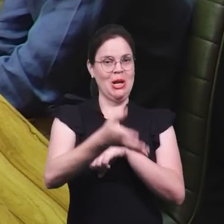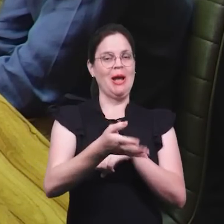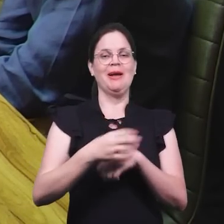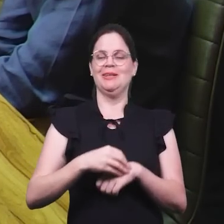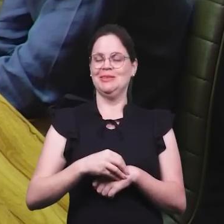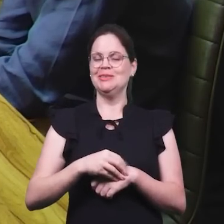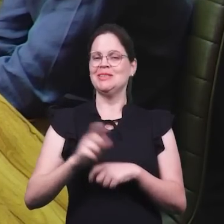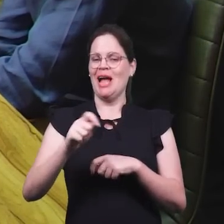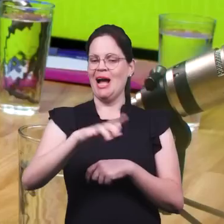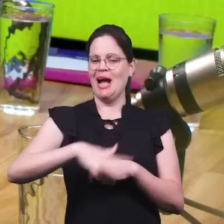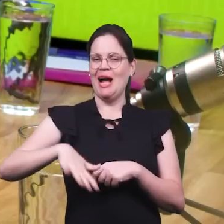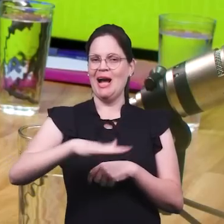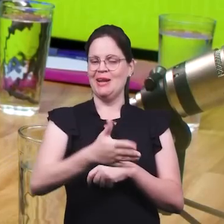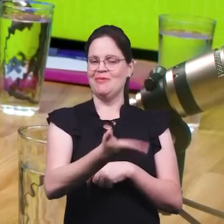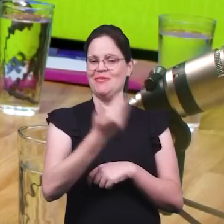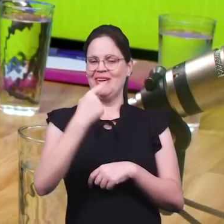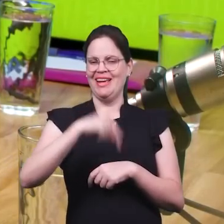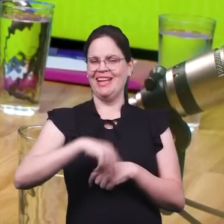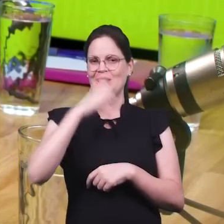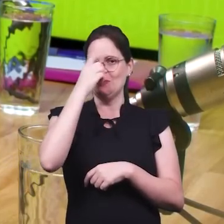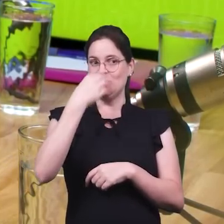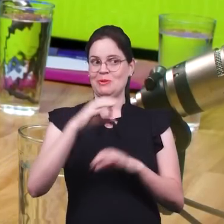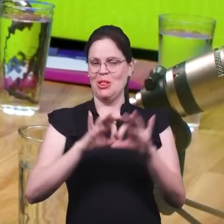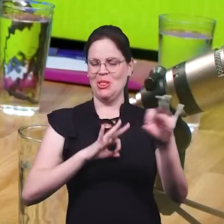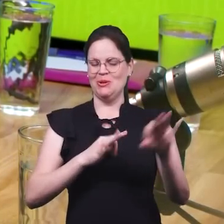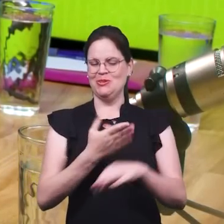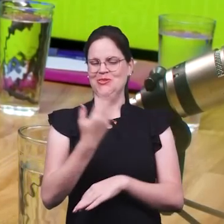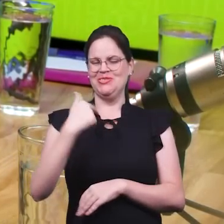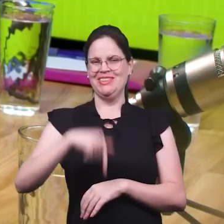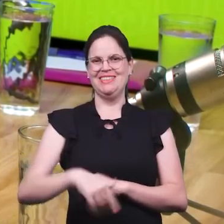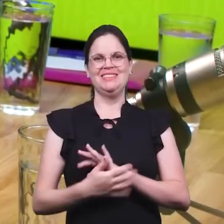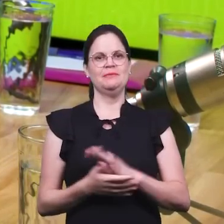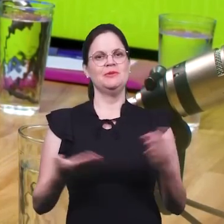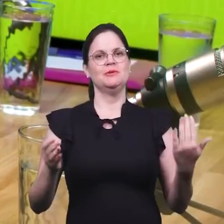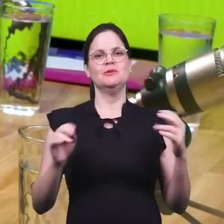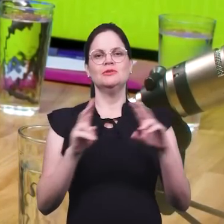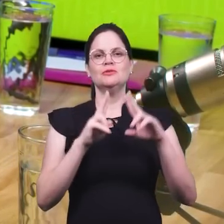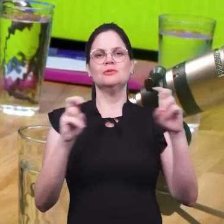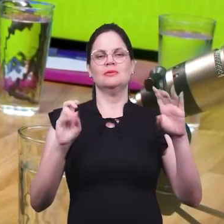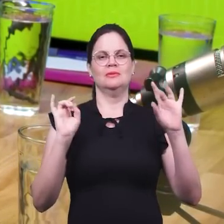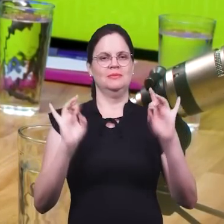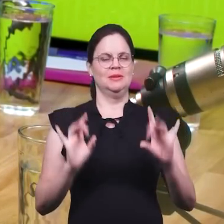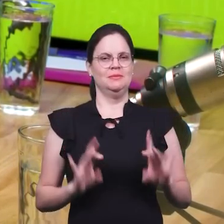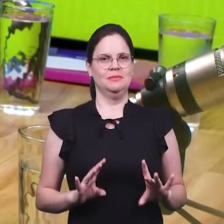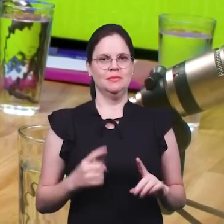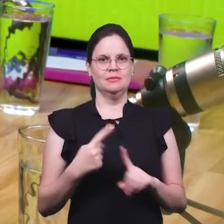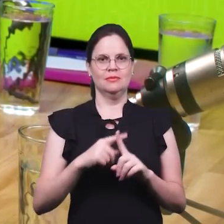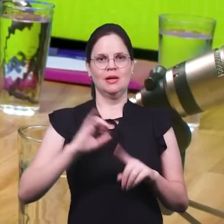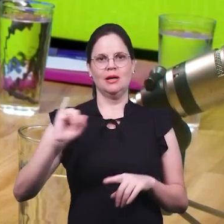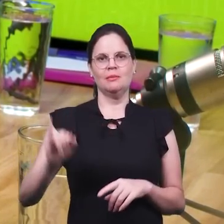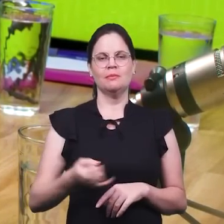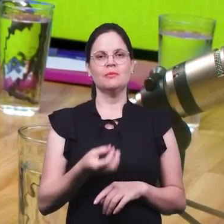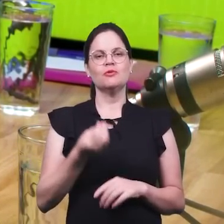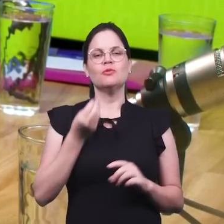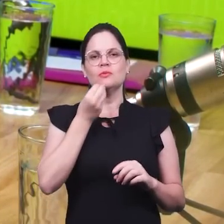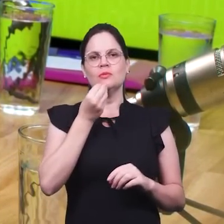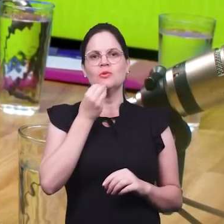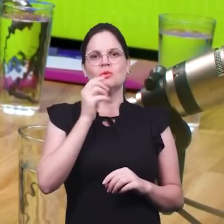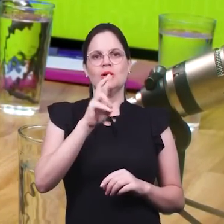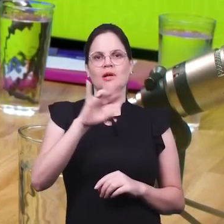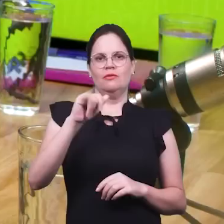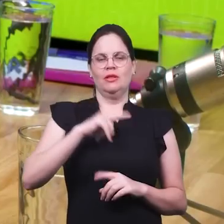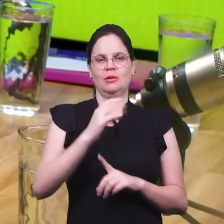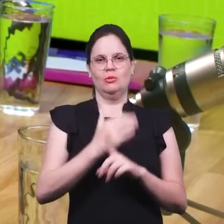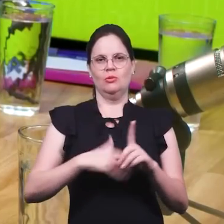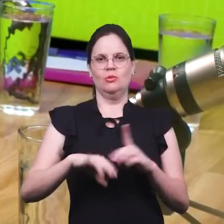convidados de outras regiões. E hoje nós vamos falar sobre um tema muito especial. Aproveitando também que nós vamos ter um culto